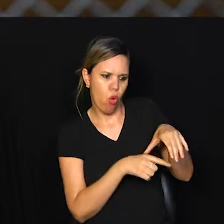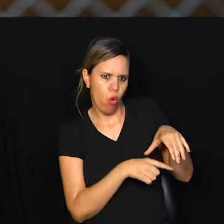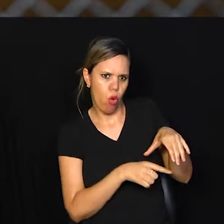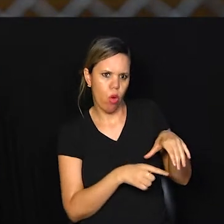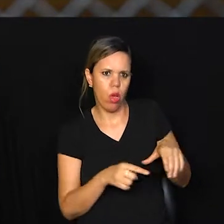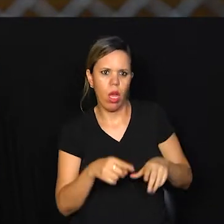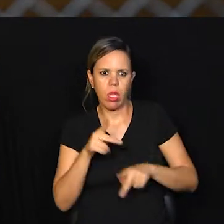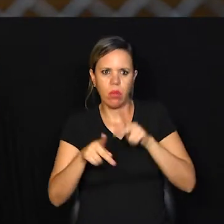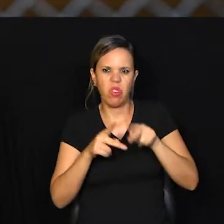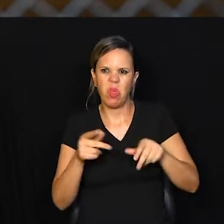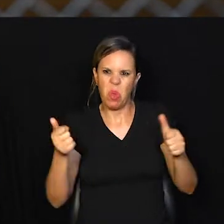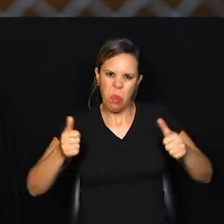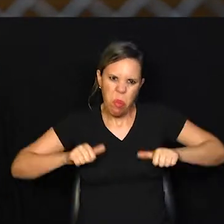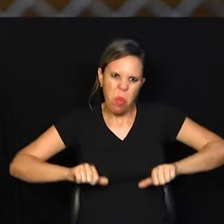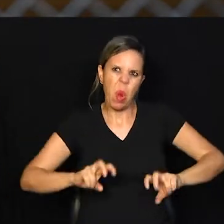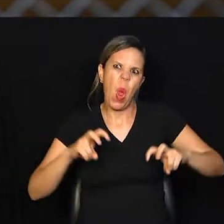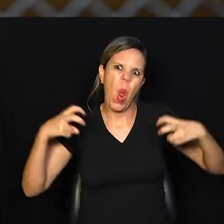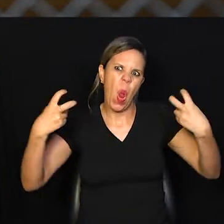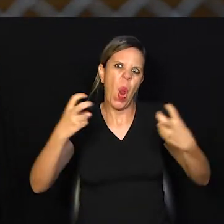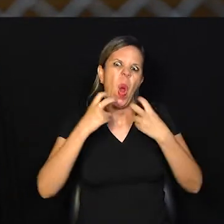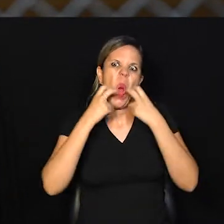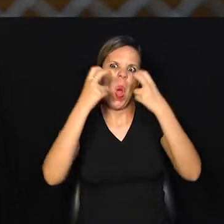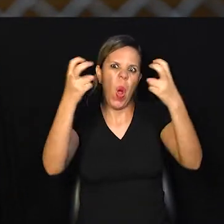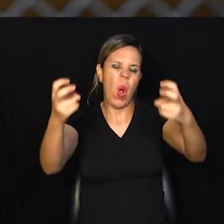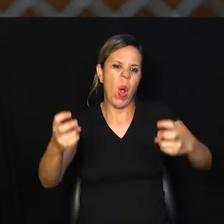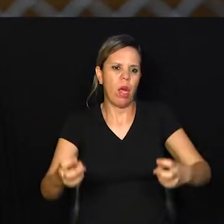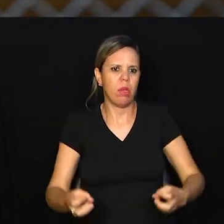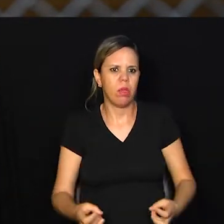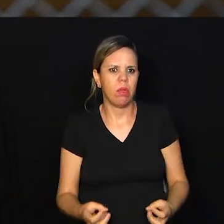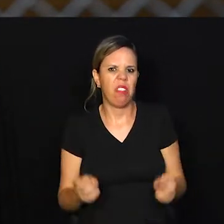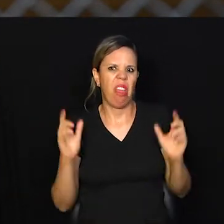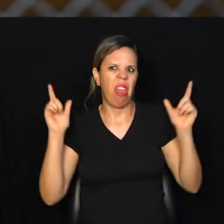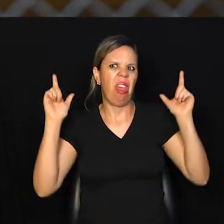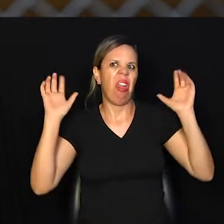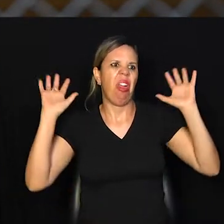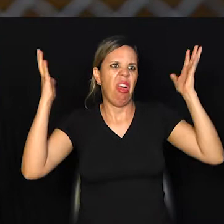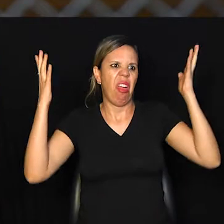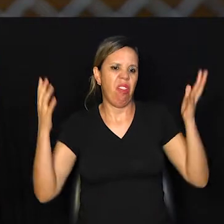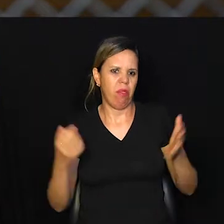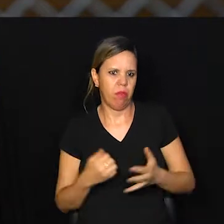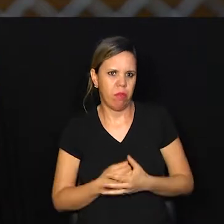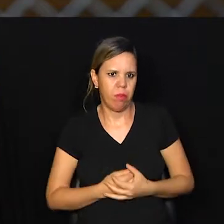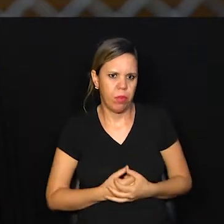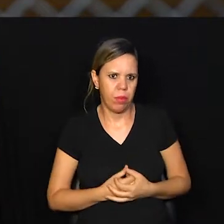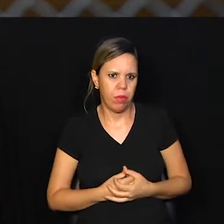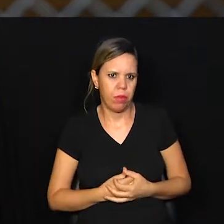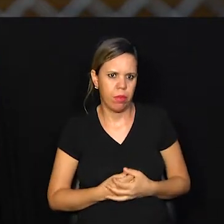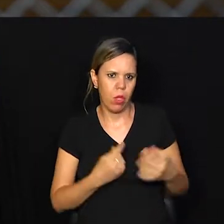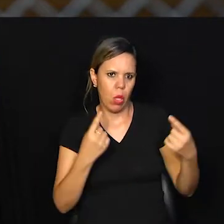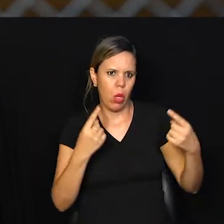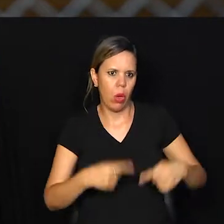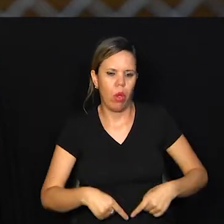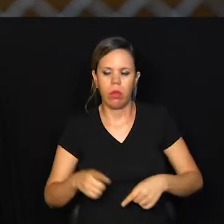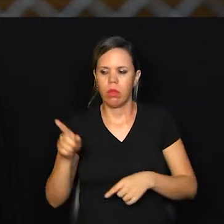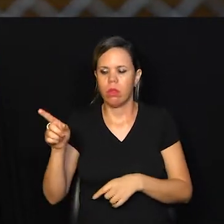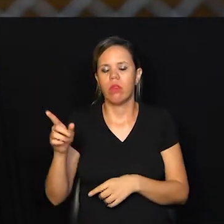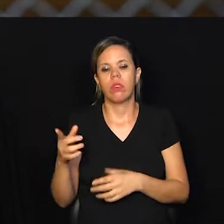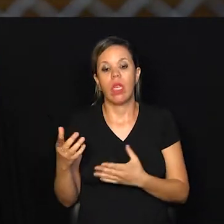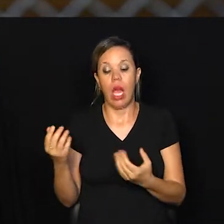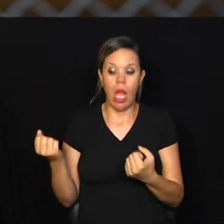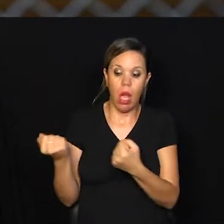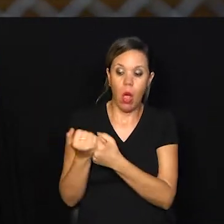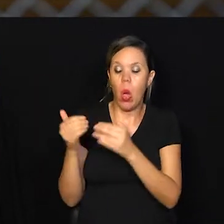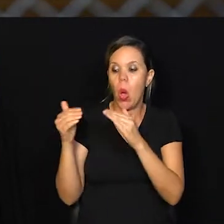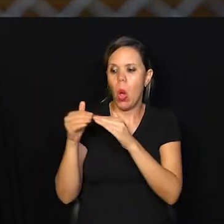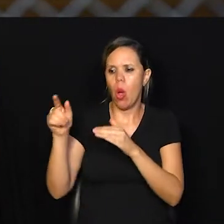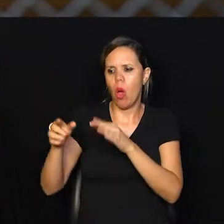as manifestações pioraram, né? Foi uma espécie de comemoração, né? O não posicionamento do árbitro, e aí